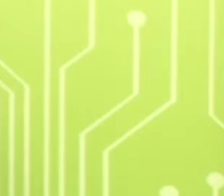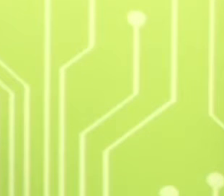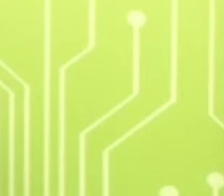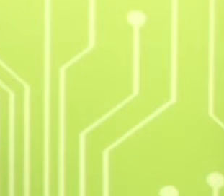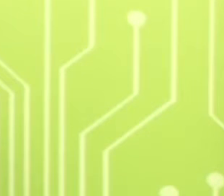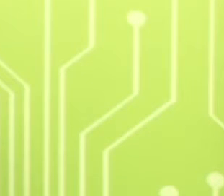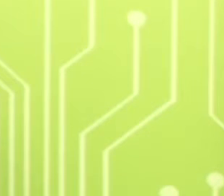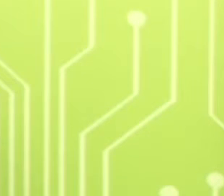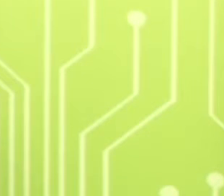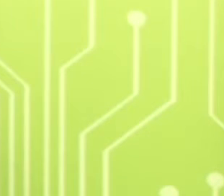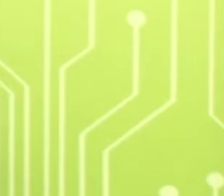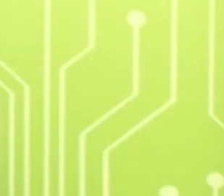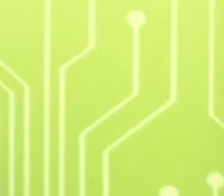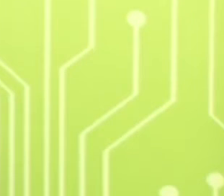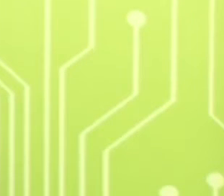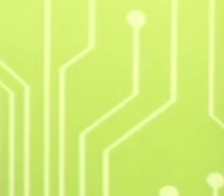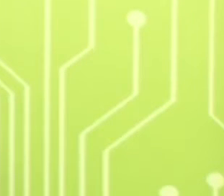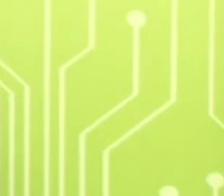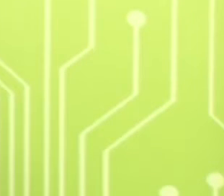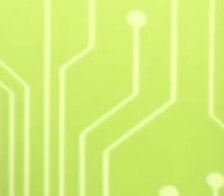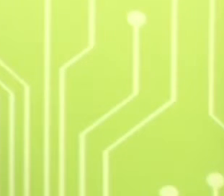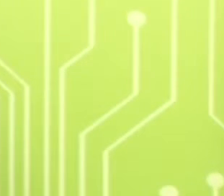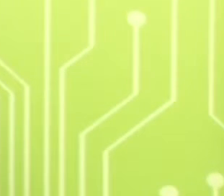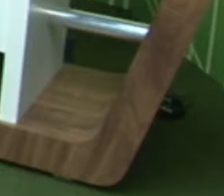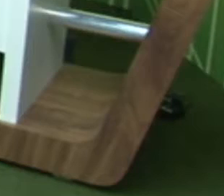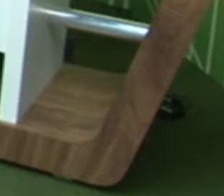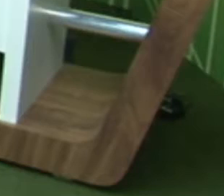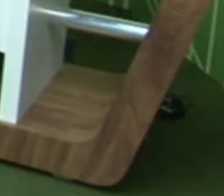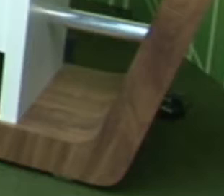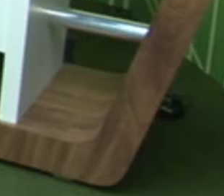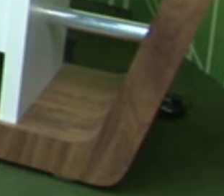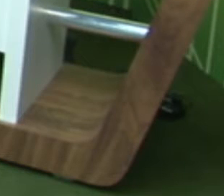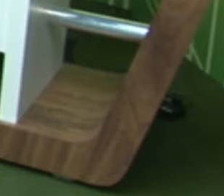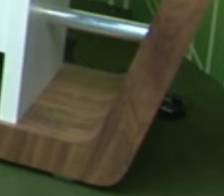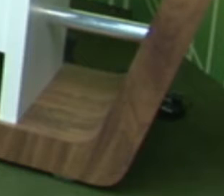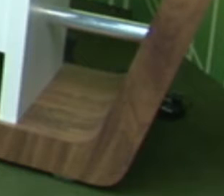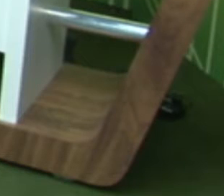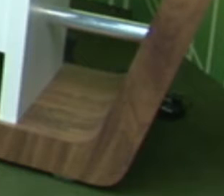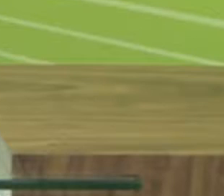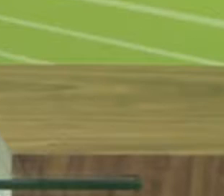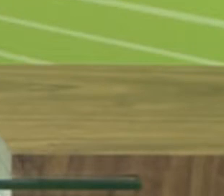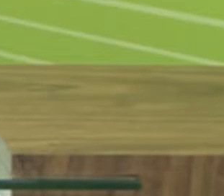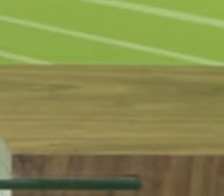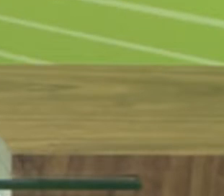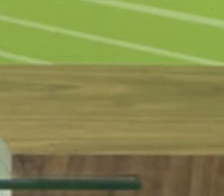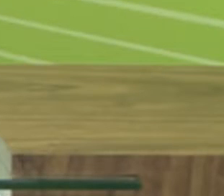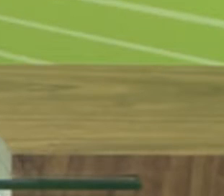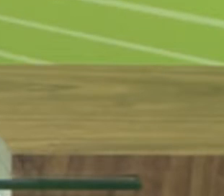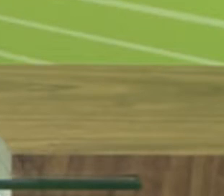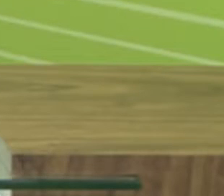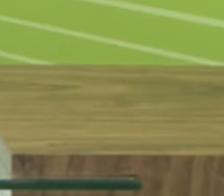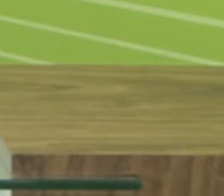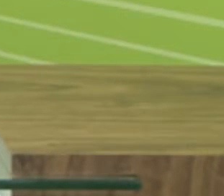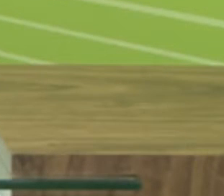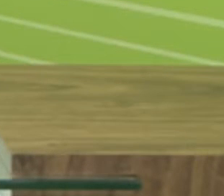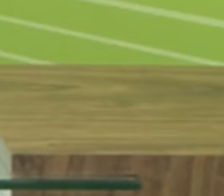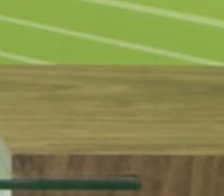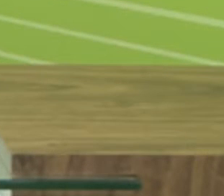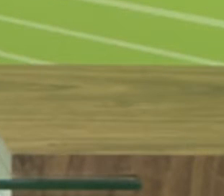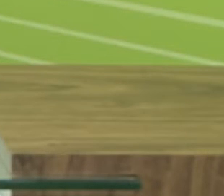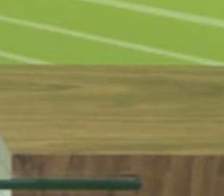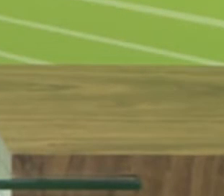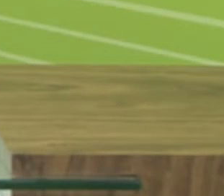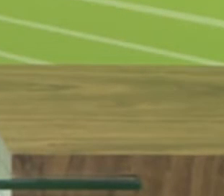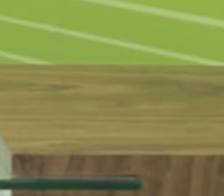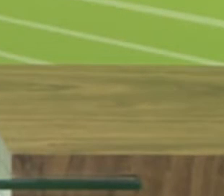Sistemas Web. E aí, professora, tudo bem com a senhora? Olá, professor, tudo bem? Olá, alunos